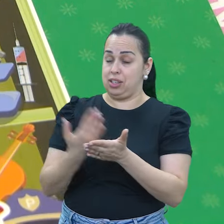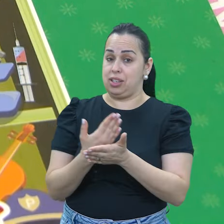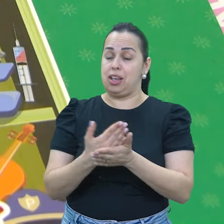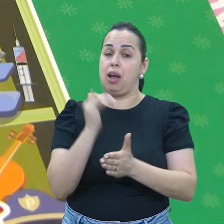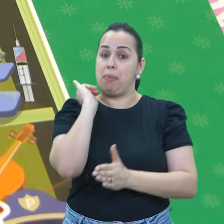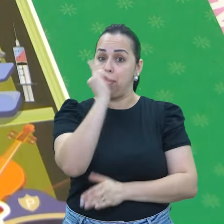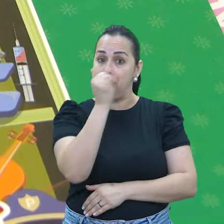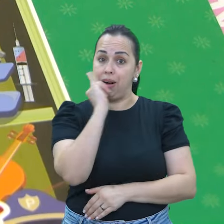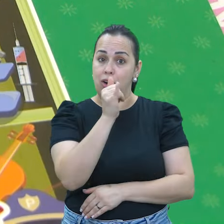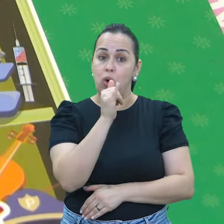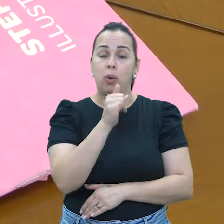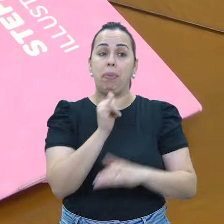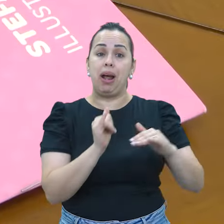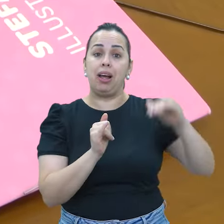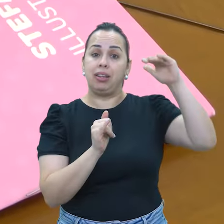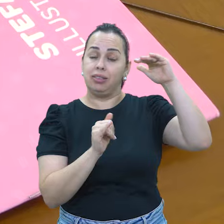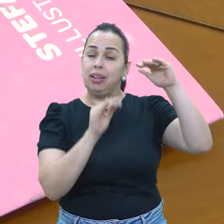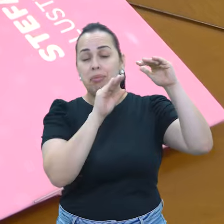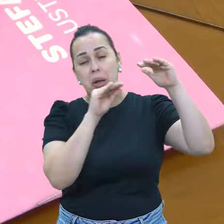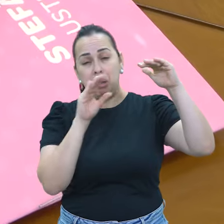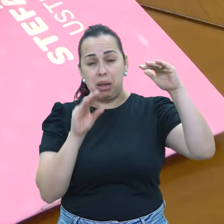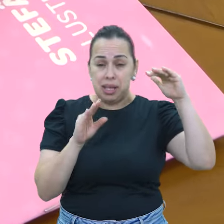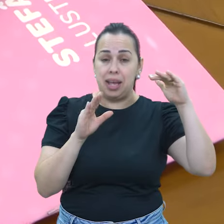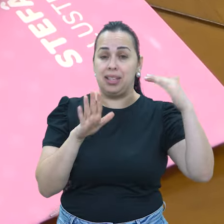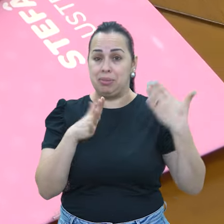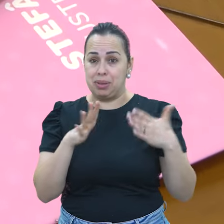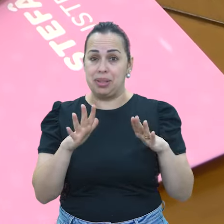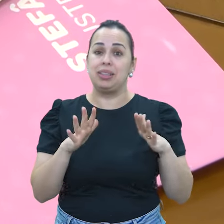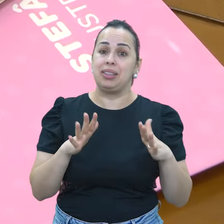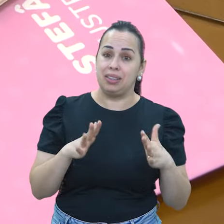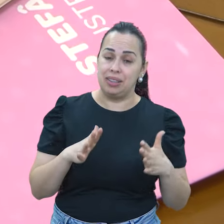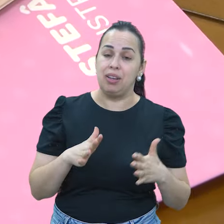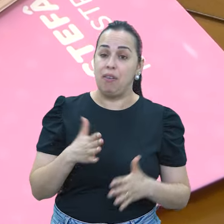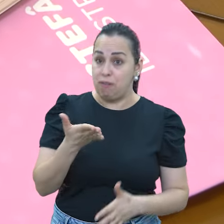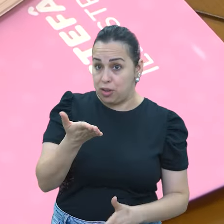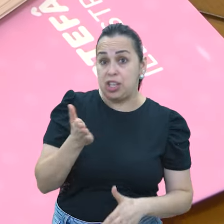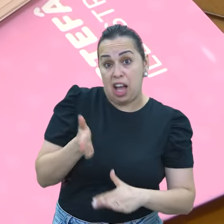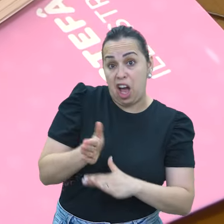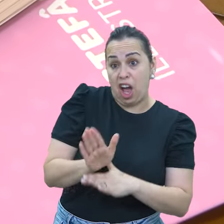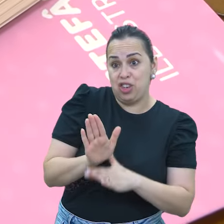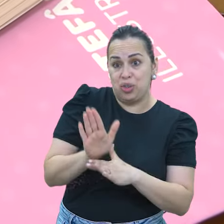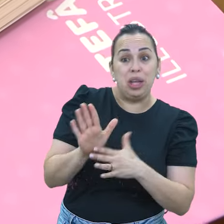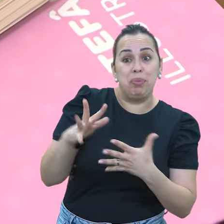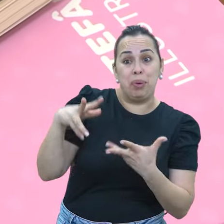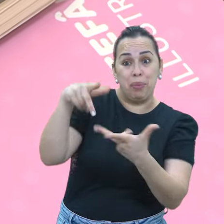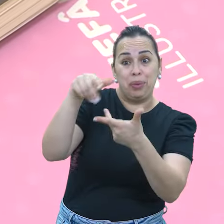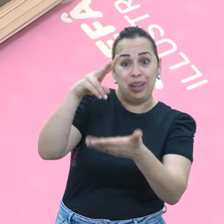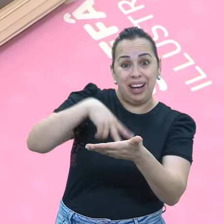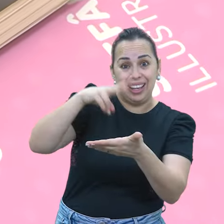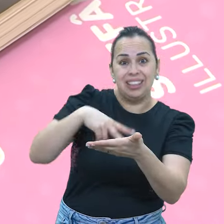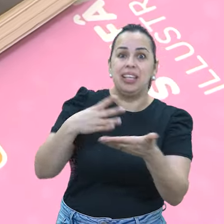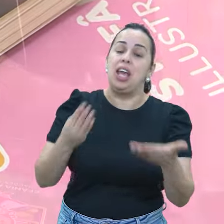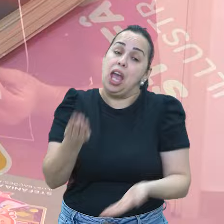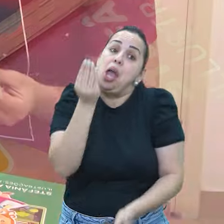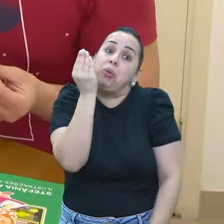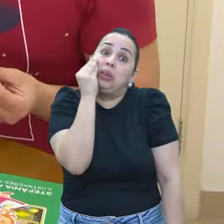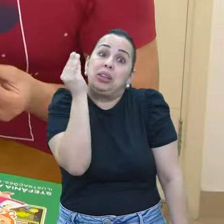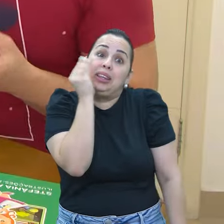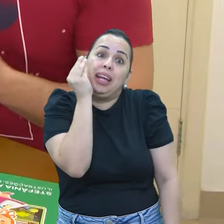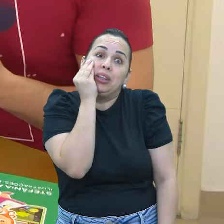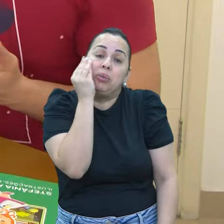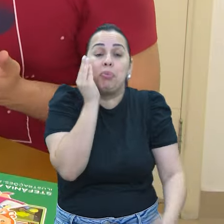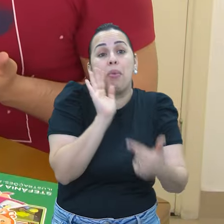determinado grupo de crianças. Aqui, Sussurros da Meia-Noite é um conjunto de contos já mais voltado para o público infanto-juvenil. Sim. Então, quer